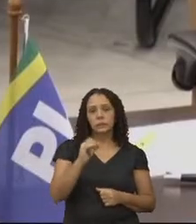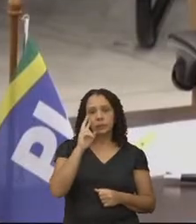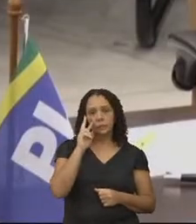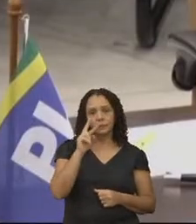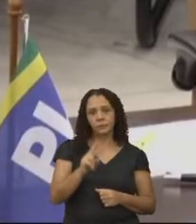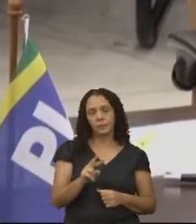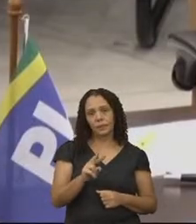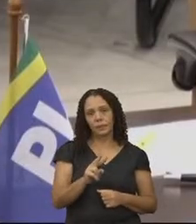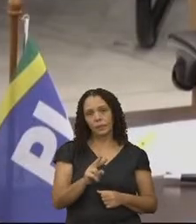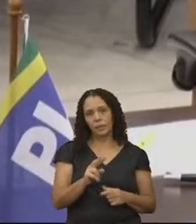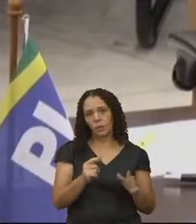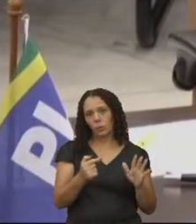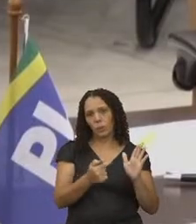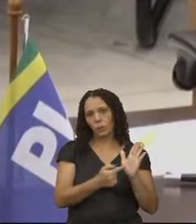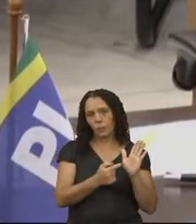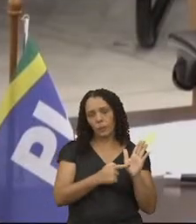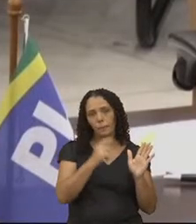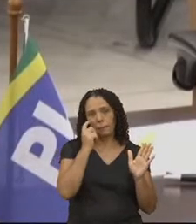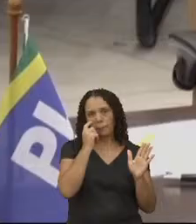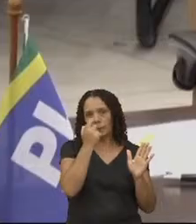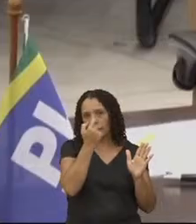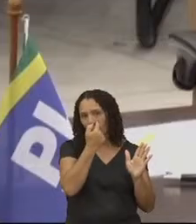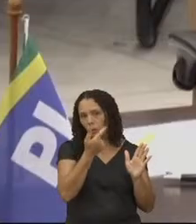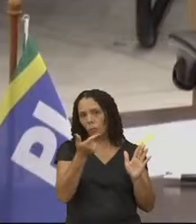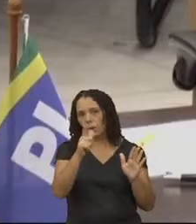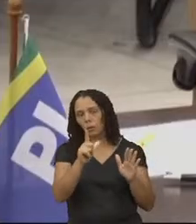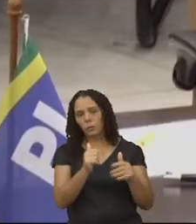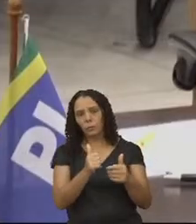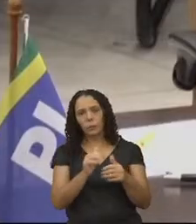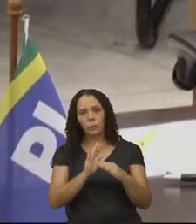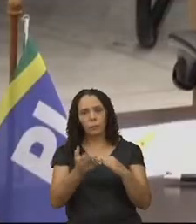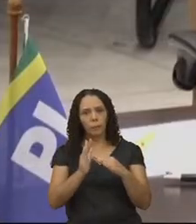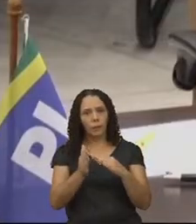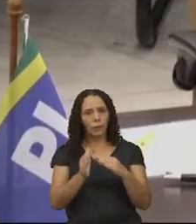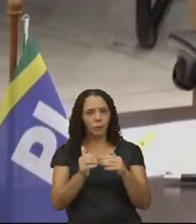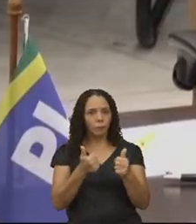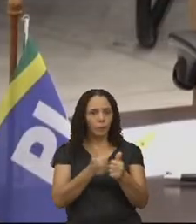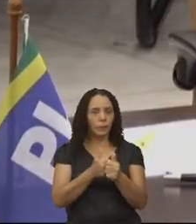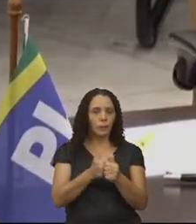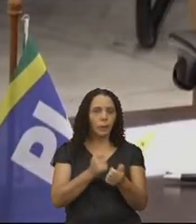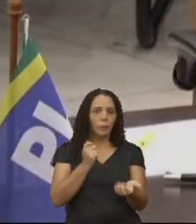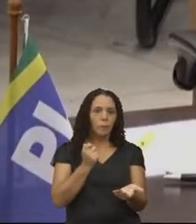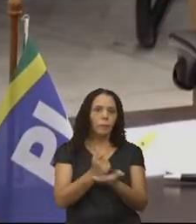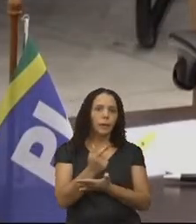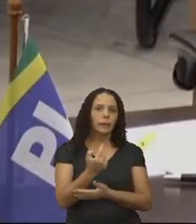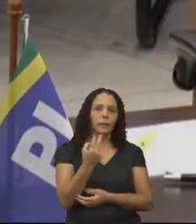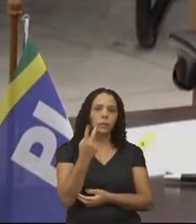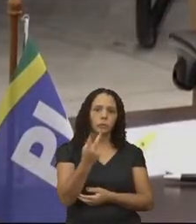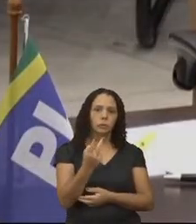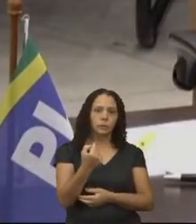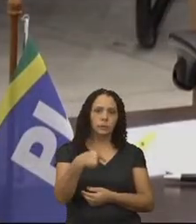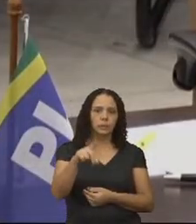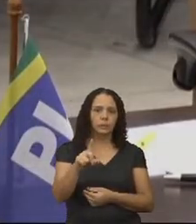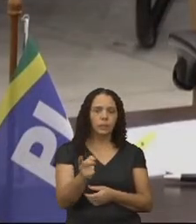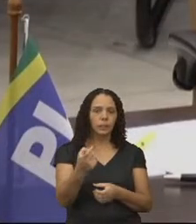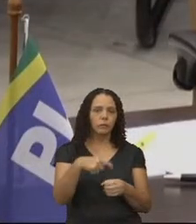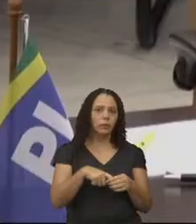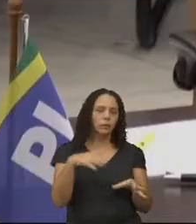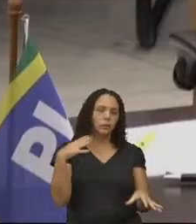saindo do Parque Minha Lua a Jardim Veranejal, eu paguei 2 vezes, ida e volta, dá